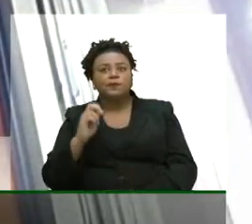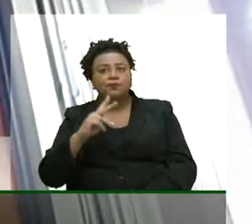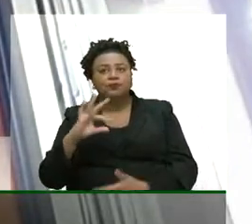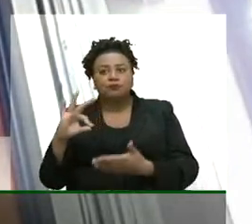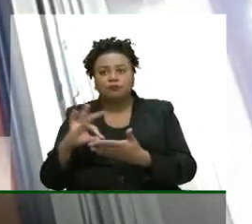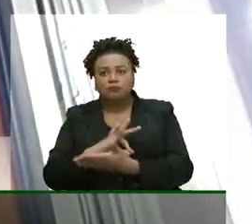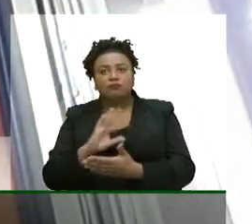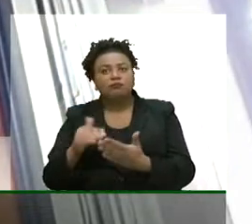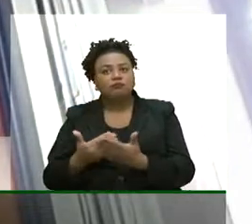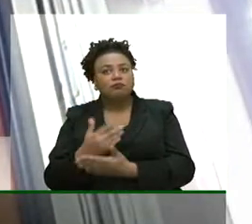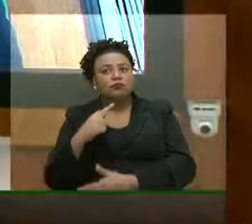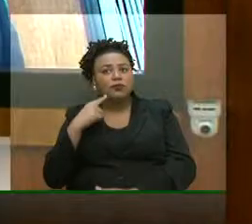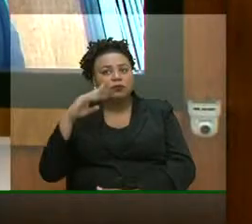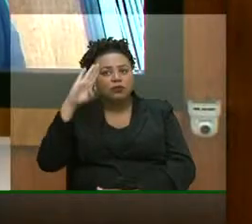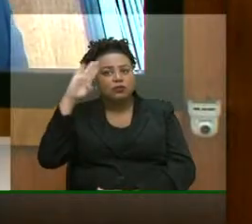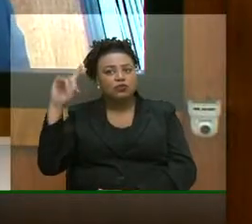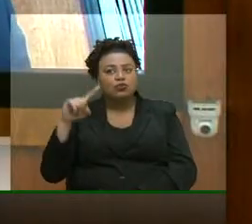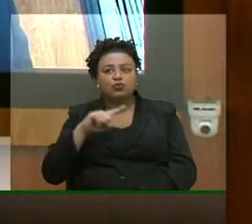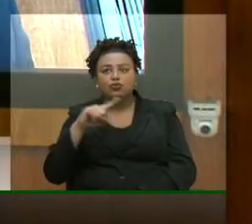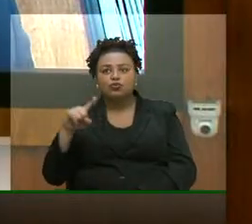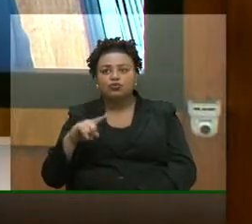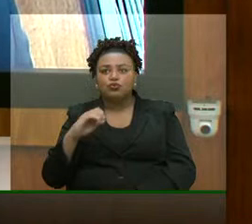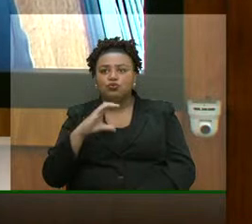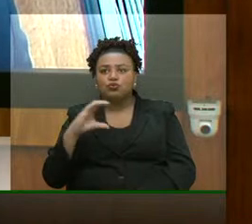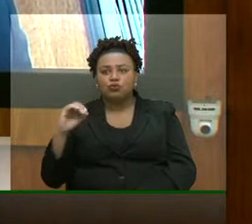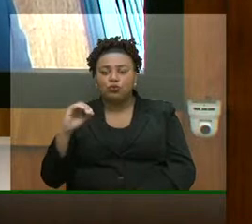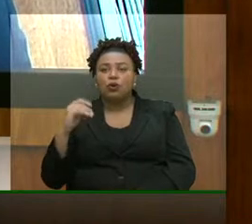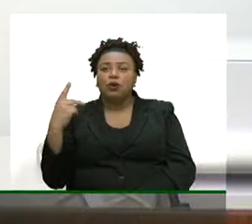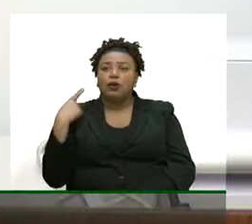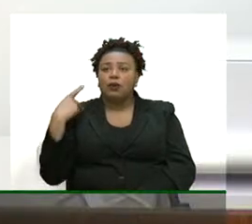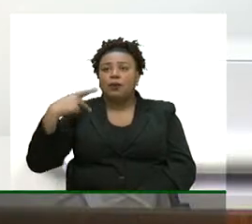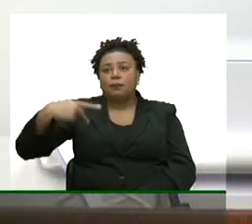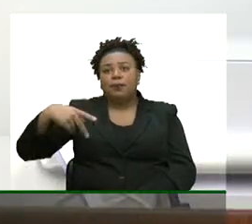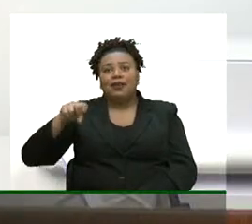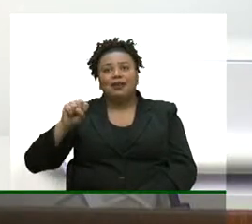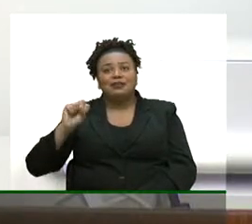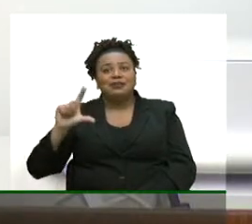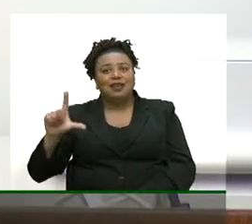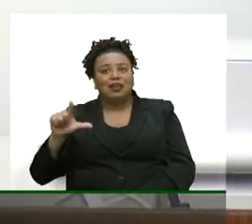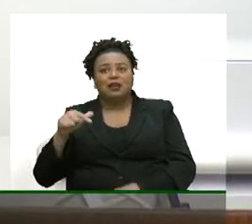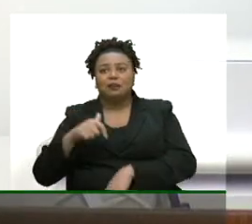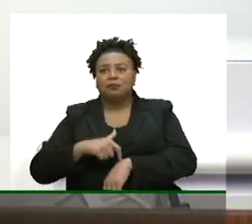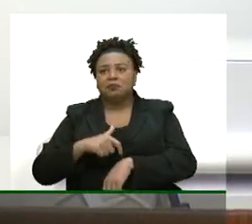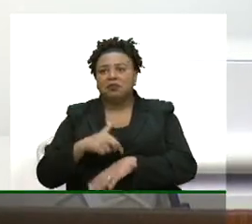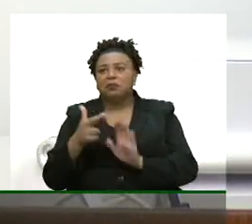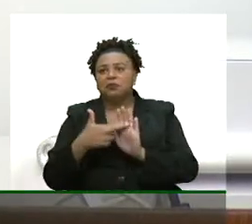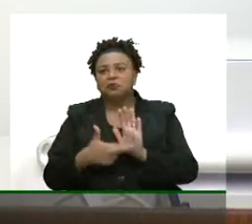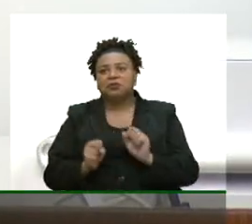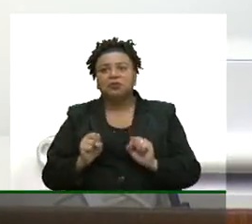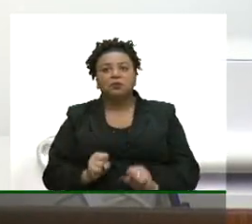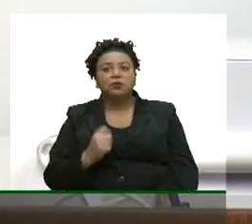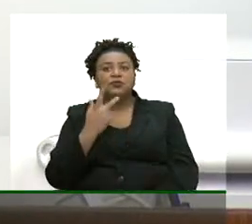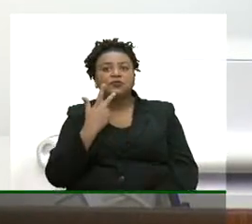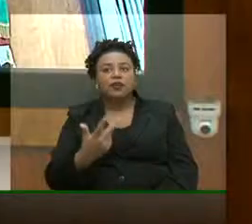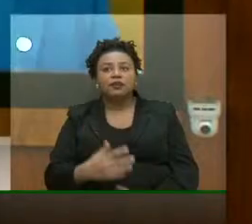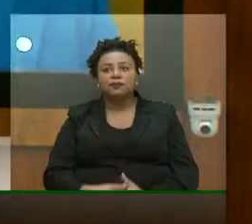para encaminhar, deputado Tenente Coronel Zucco, pela bancada do PSL, com a palavra pelo tempo regimental.